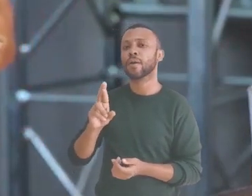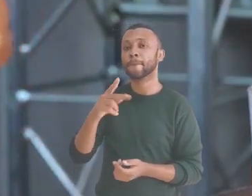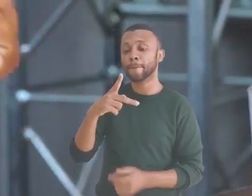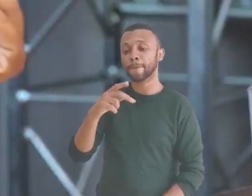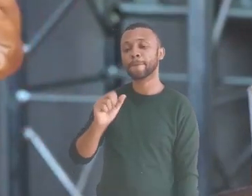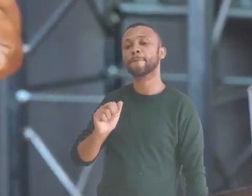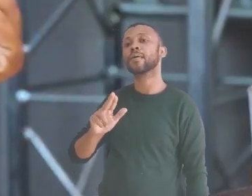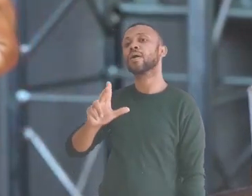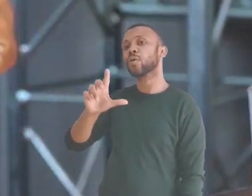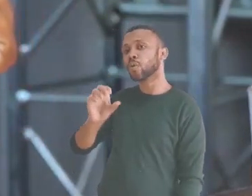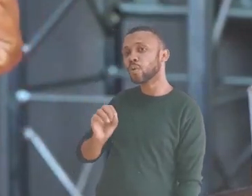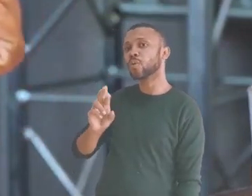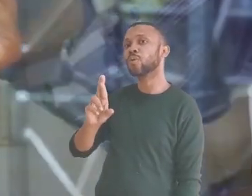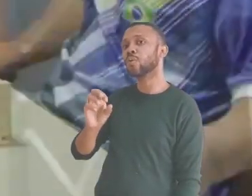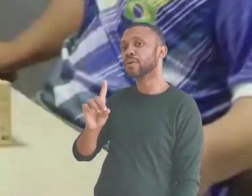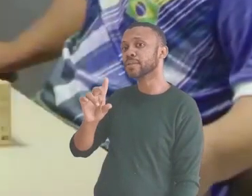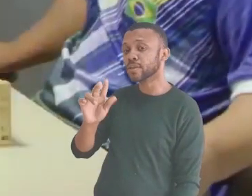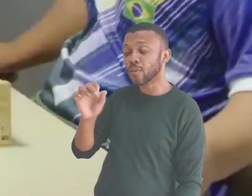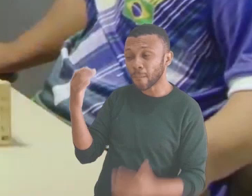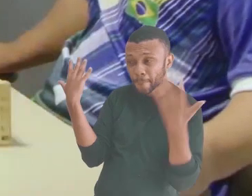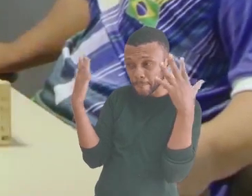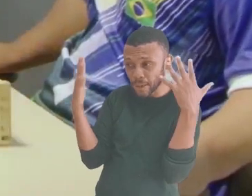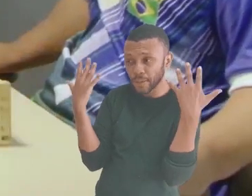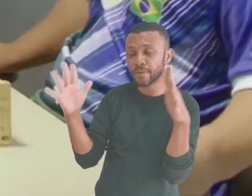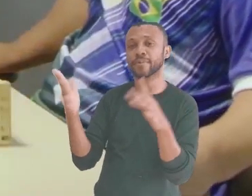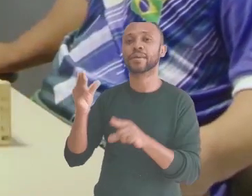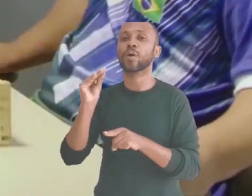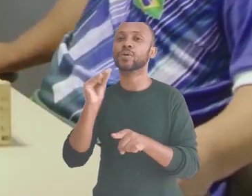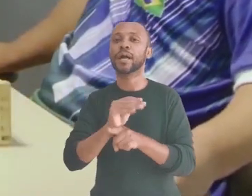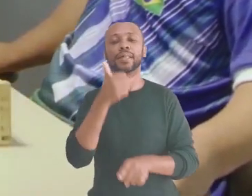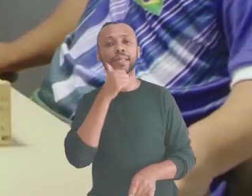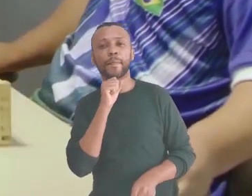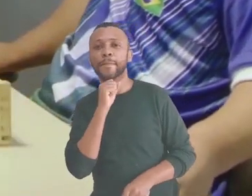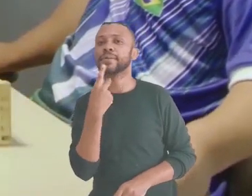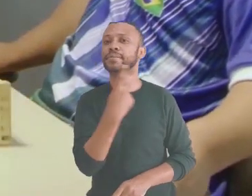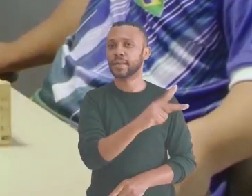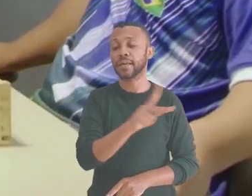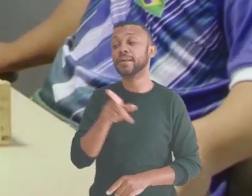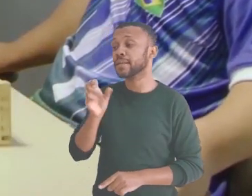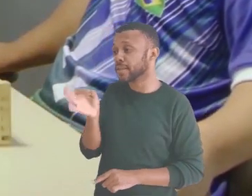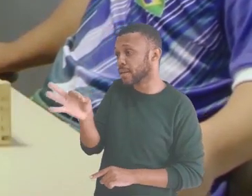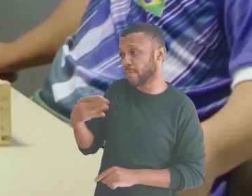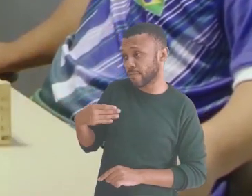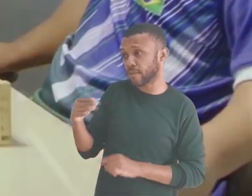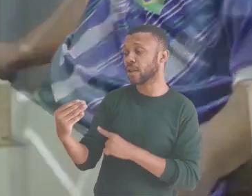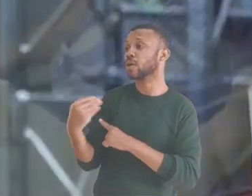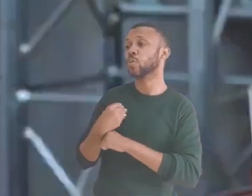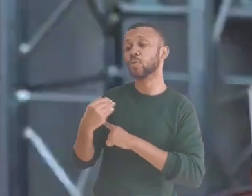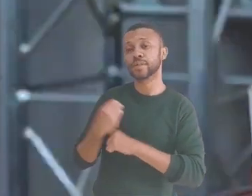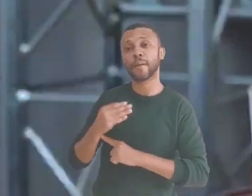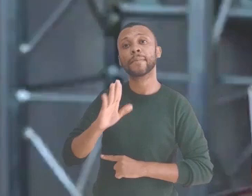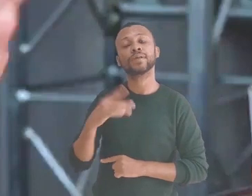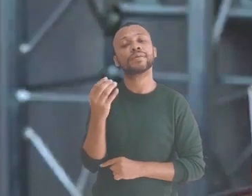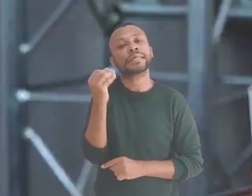Paulo Rodrigo, parabéns por você cuidar da mamãe, valeu? Ele cuida aí muito, ele cuida muito. Mas aí é que a gente está